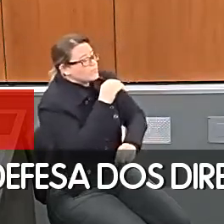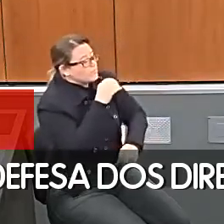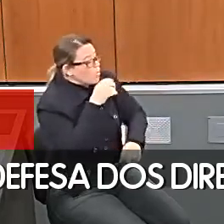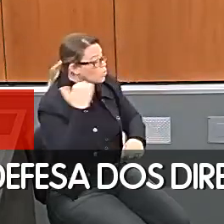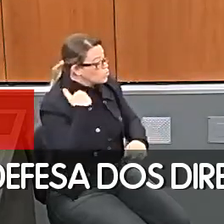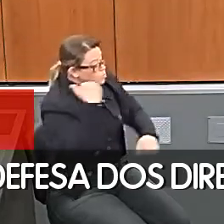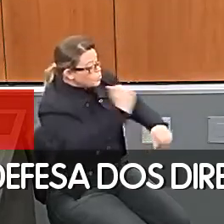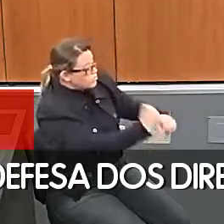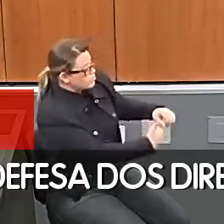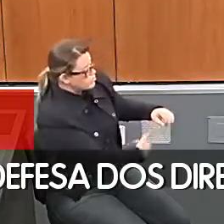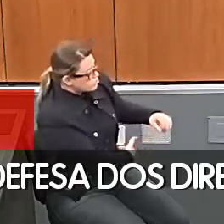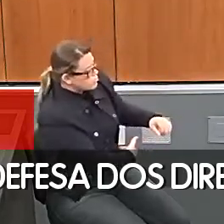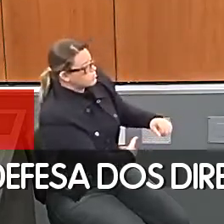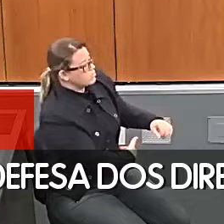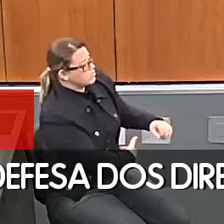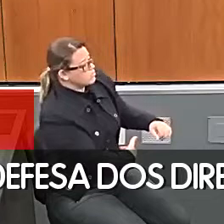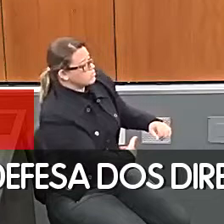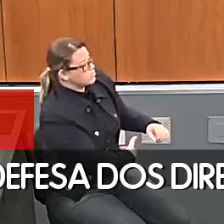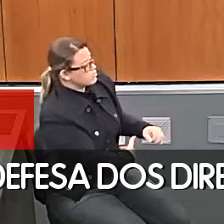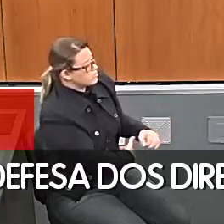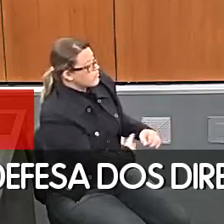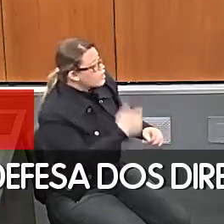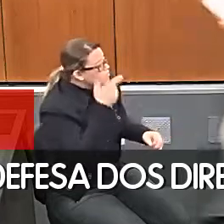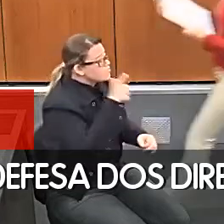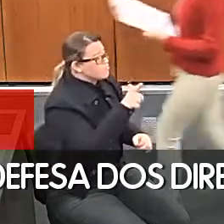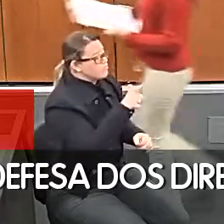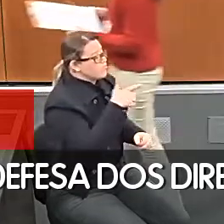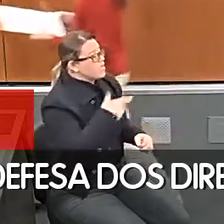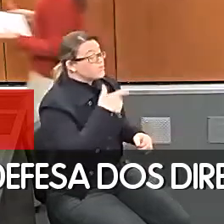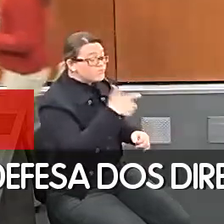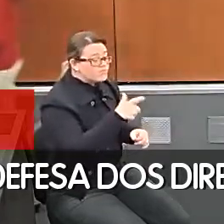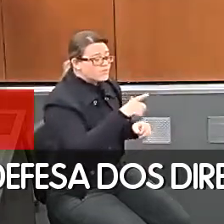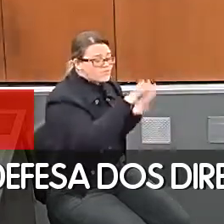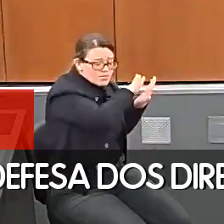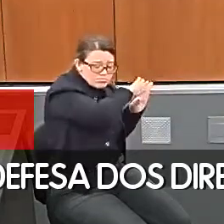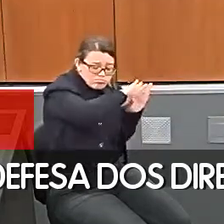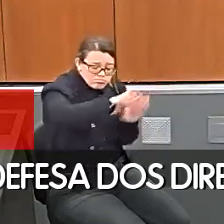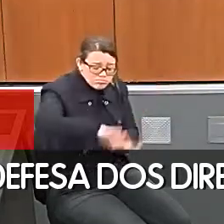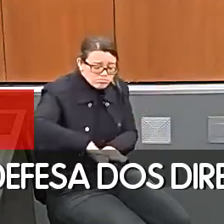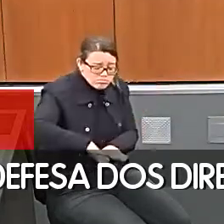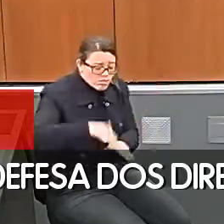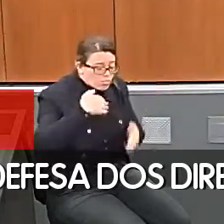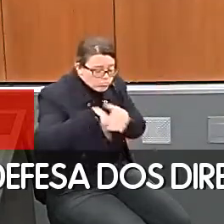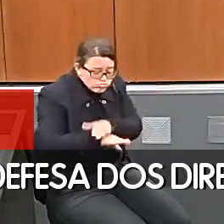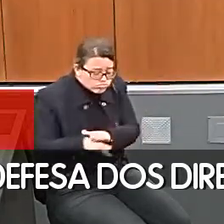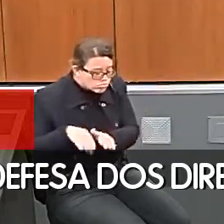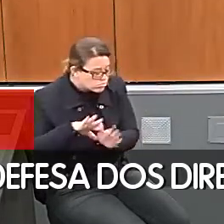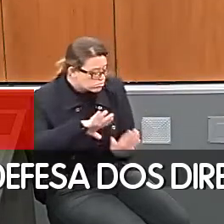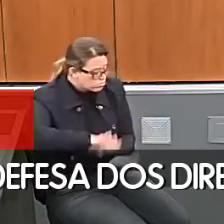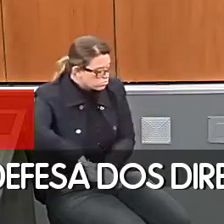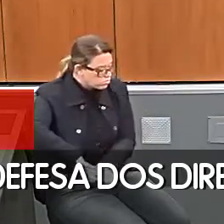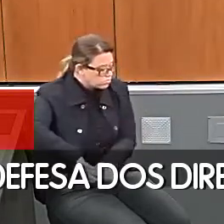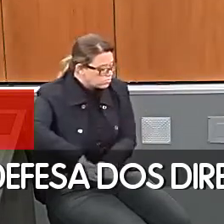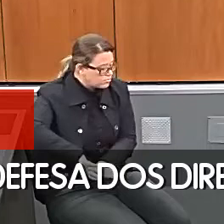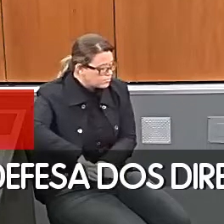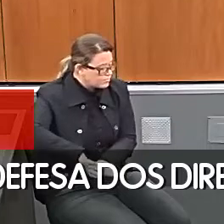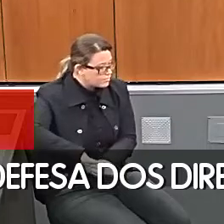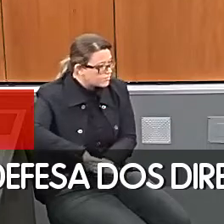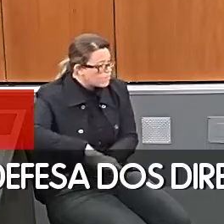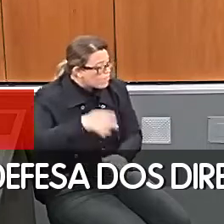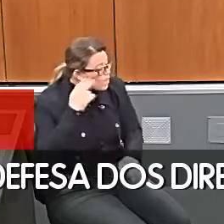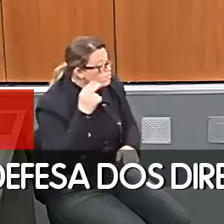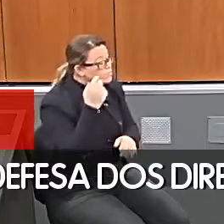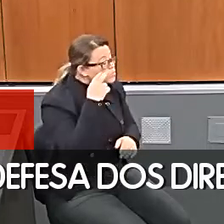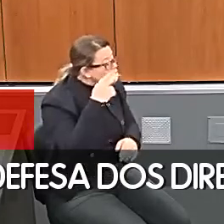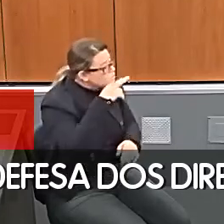nosso Estado, que já teve e foi abandonado. Então, eu acho que o que a gente está assistindo